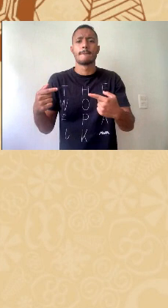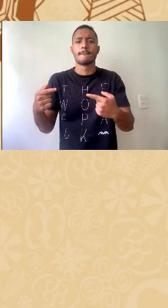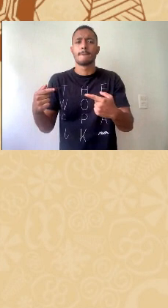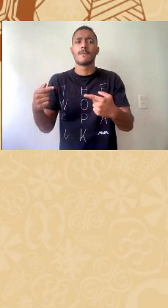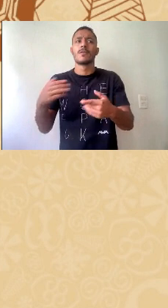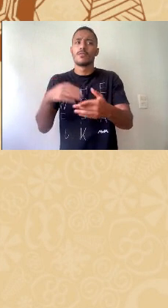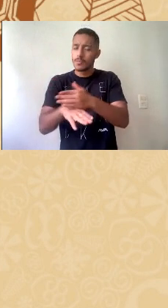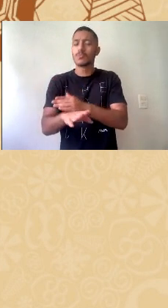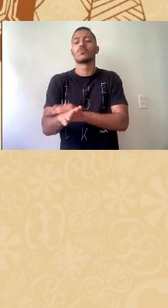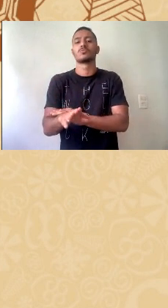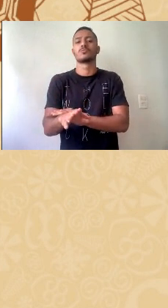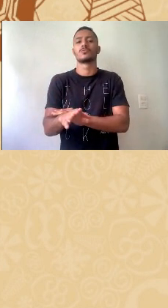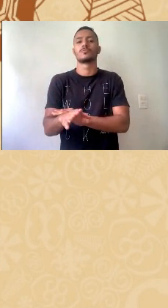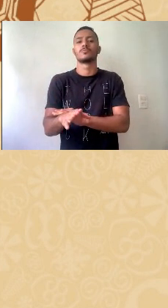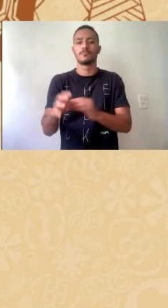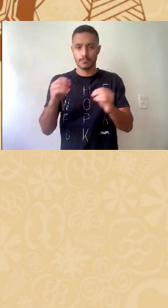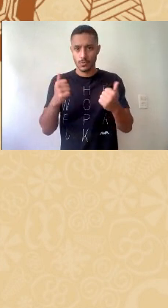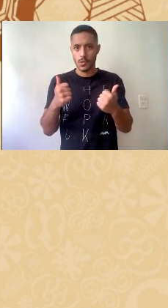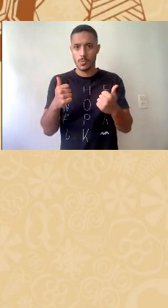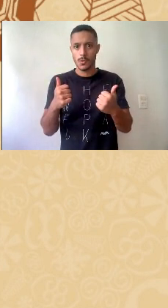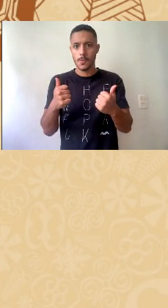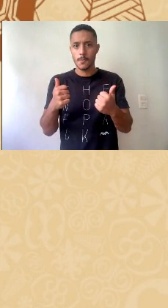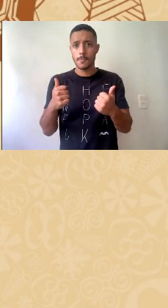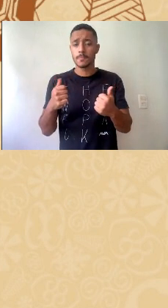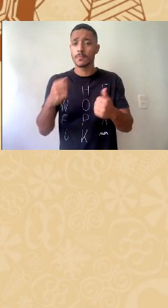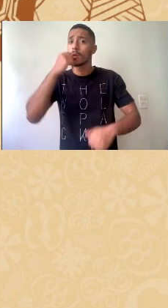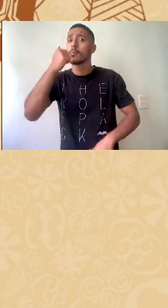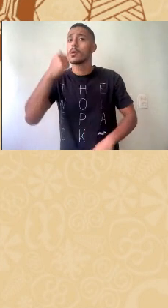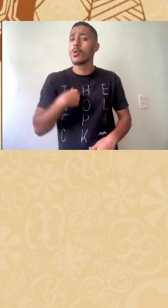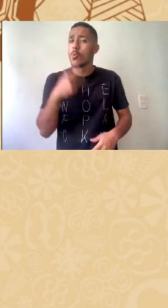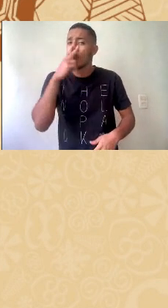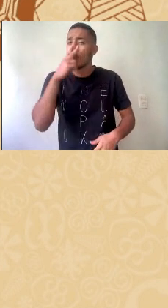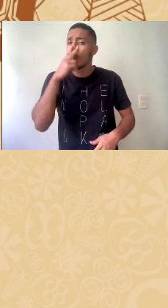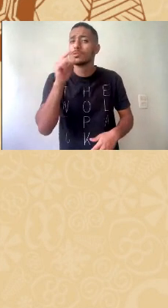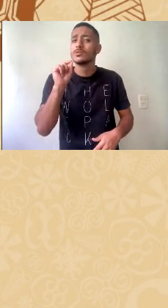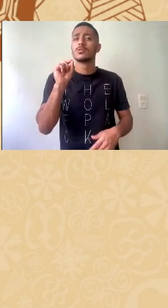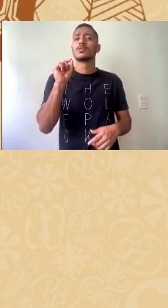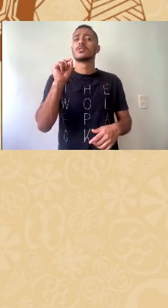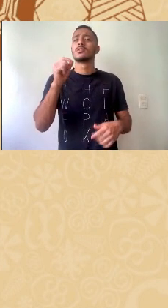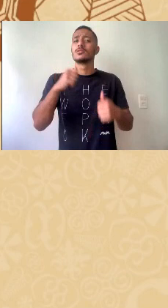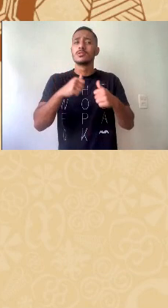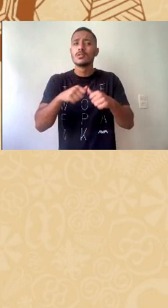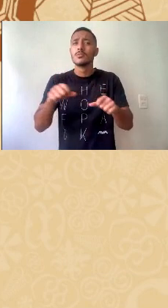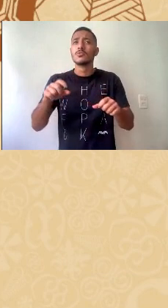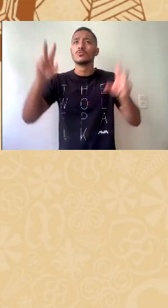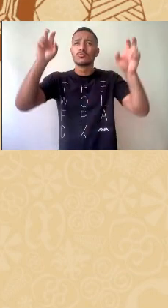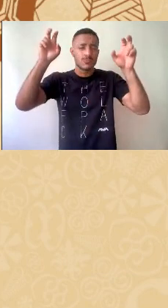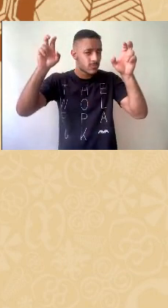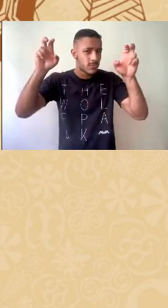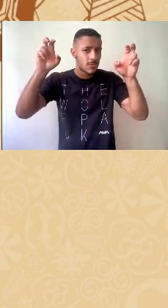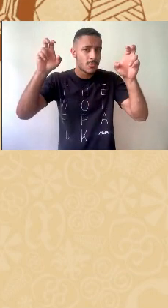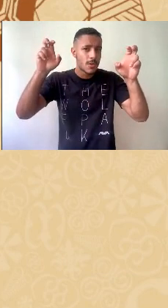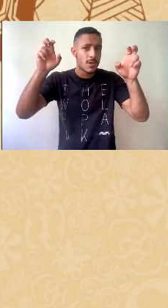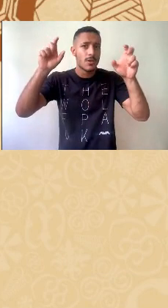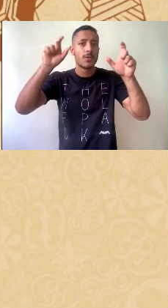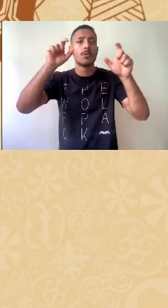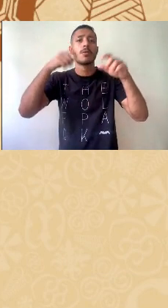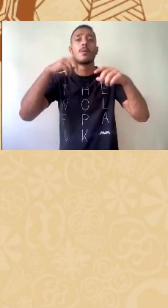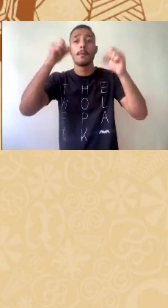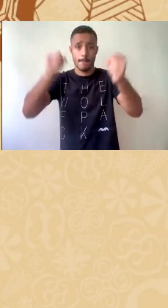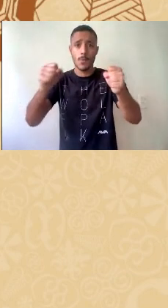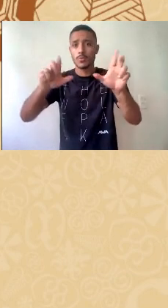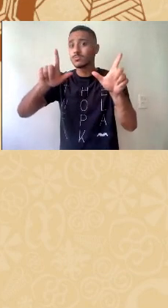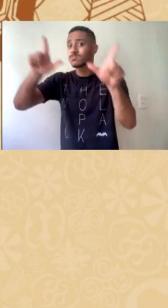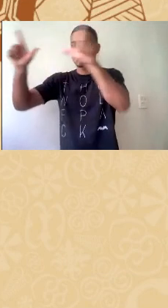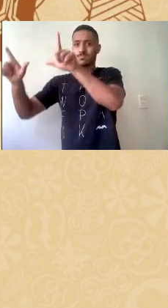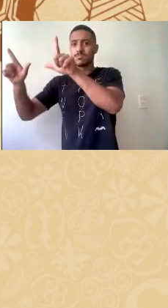adiante. Bem, eu acho que nós estamos diante de um tema... pode passar, Mari. Acho que